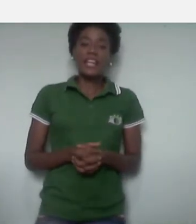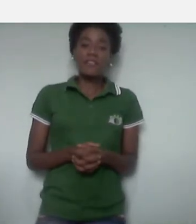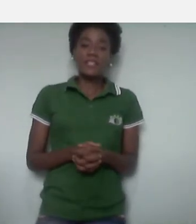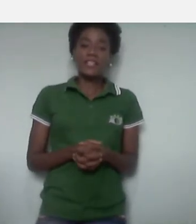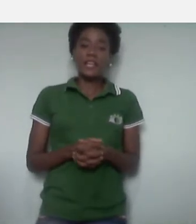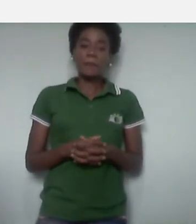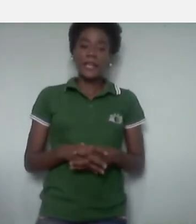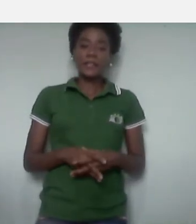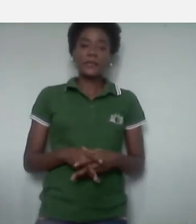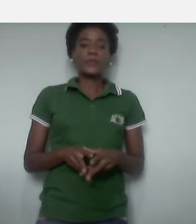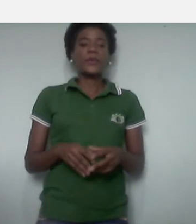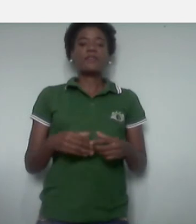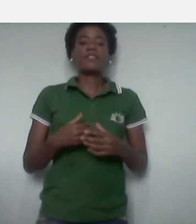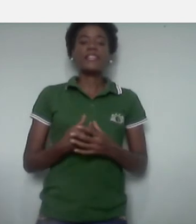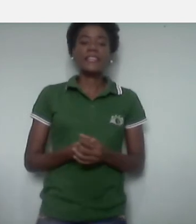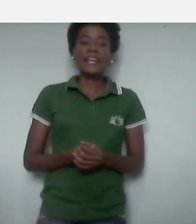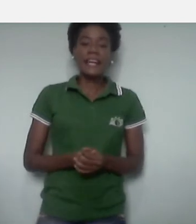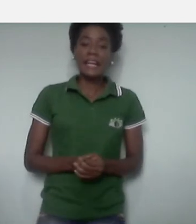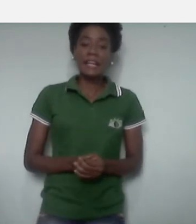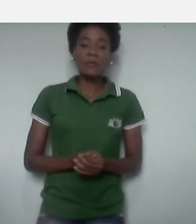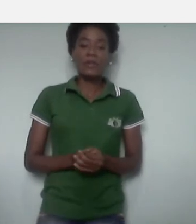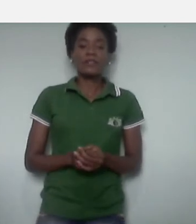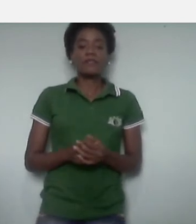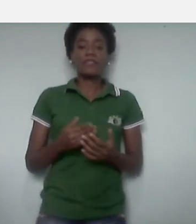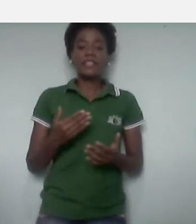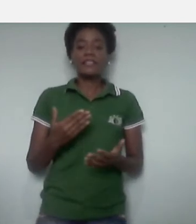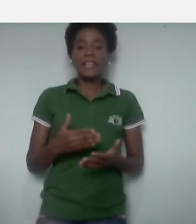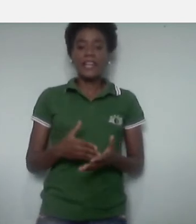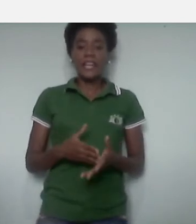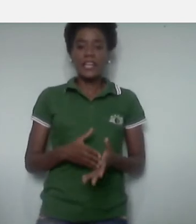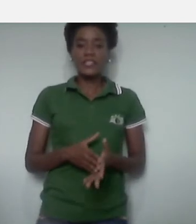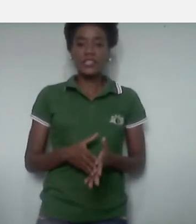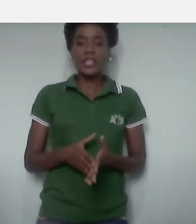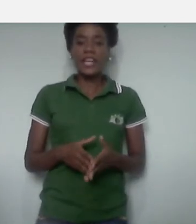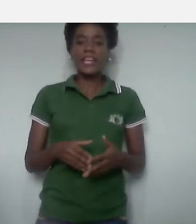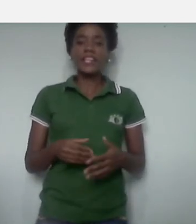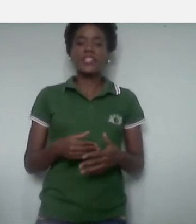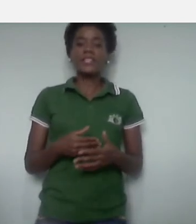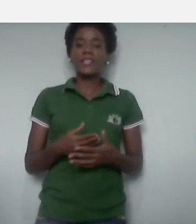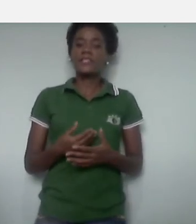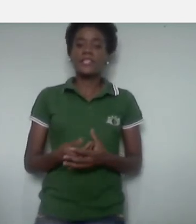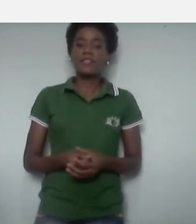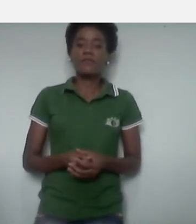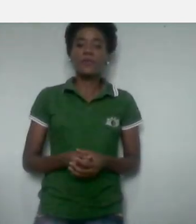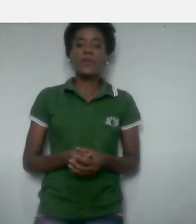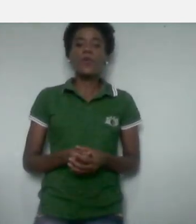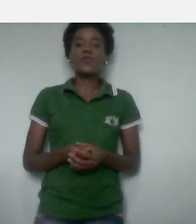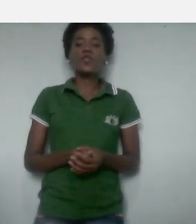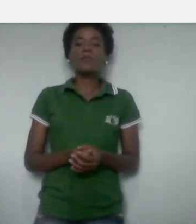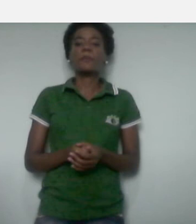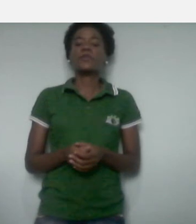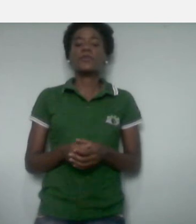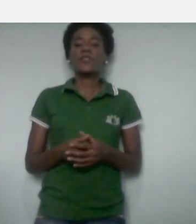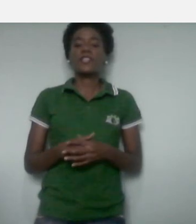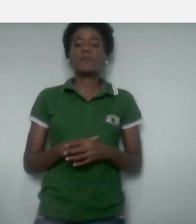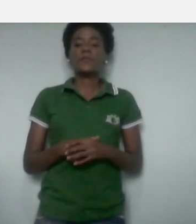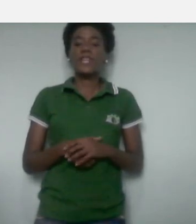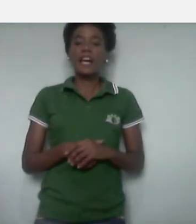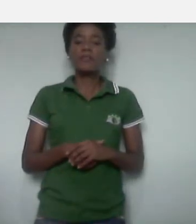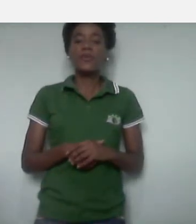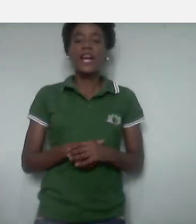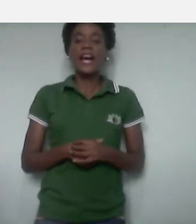água potável, saneamento, vida na água, vida terrestre, energia acessível, consumo e